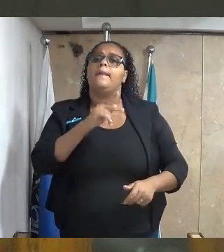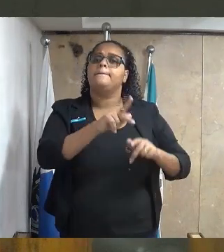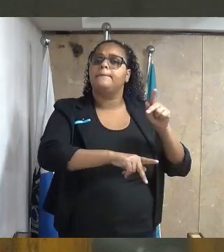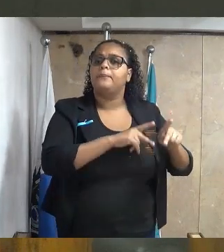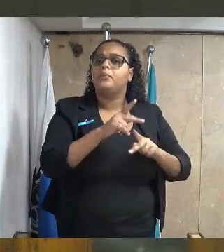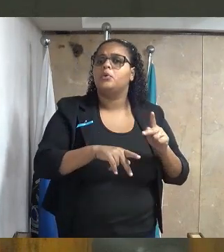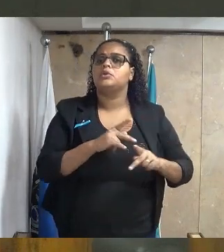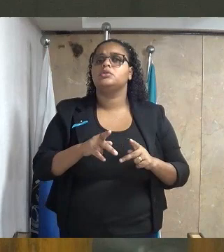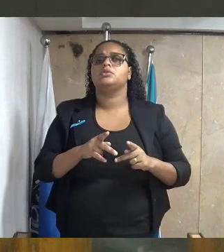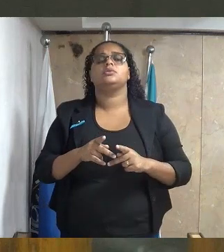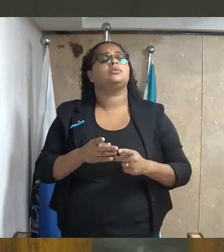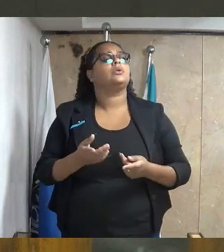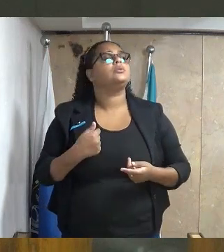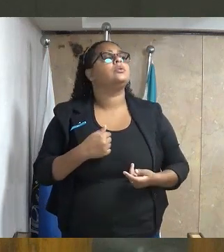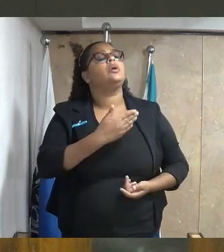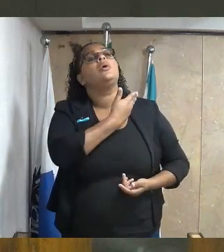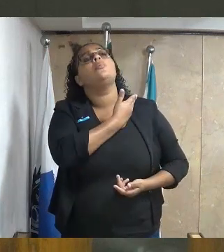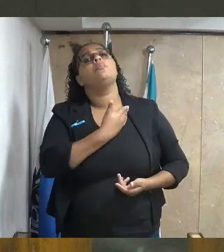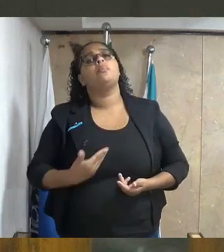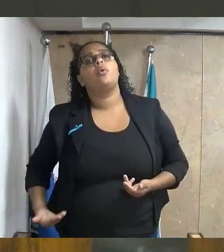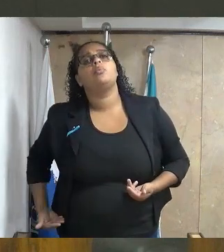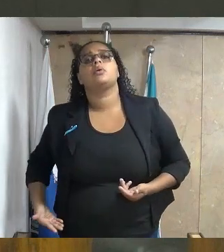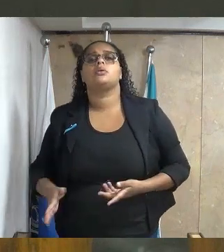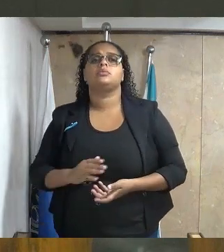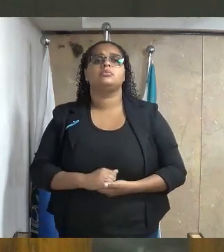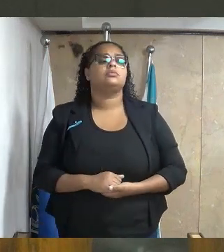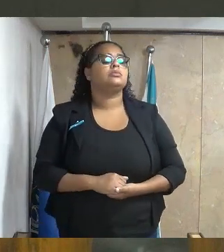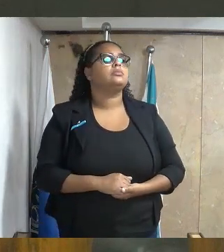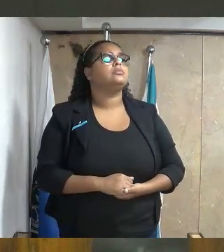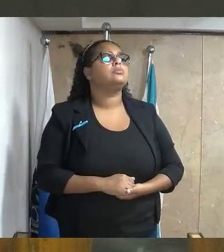políticas públicas efetivas